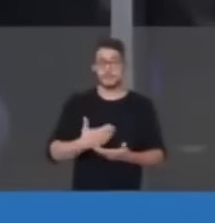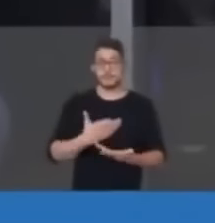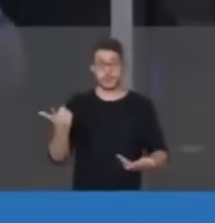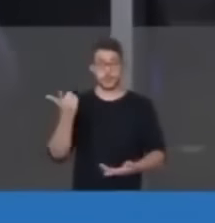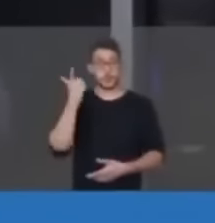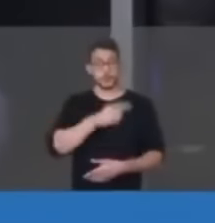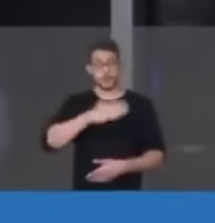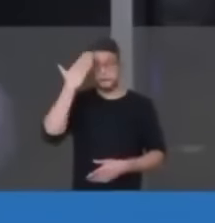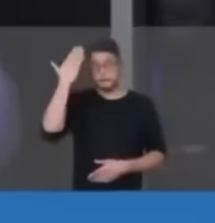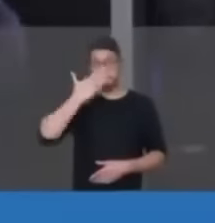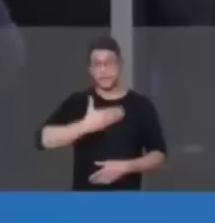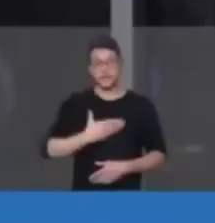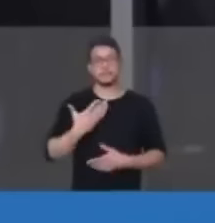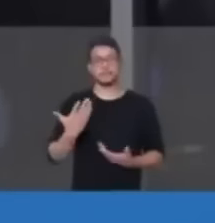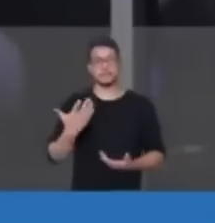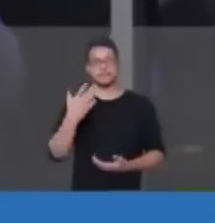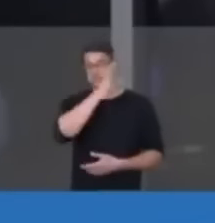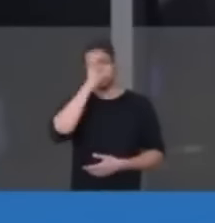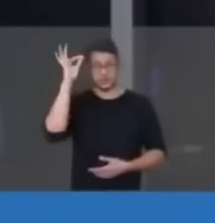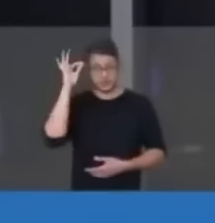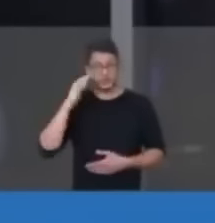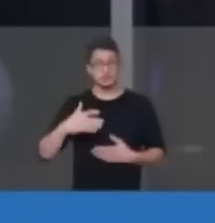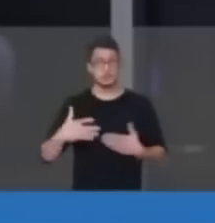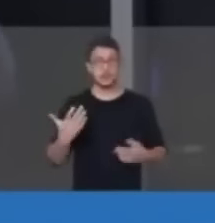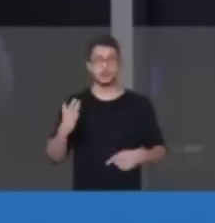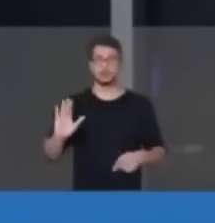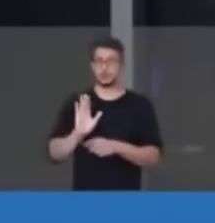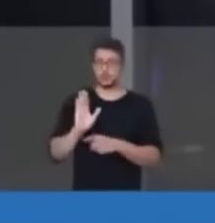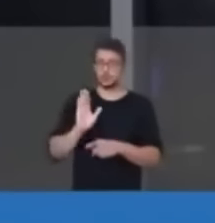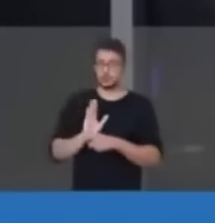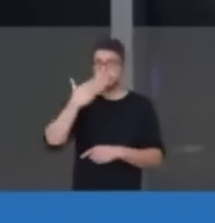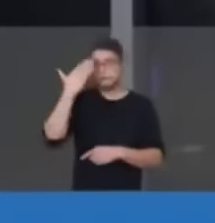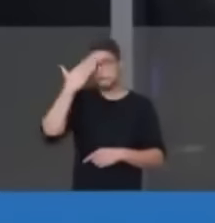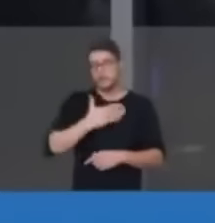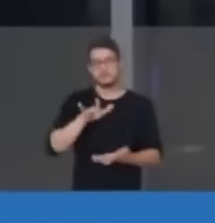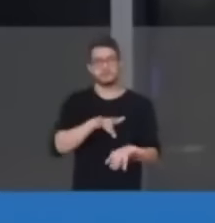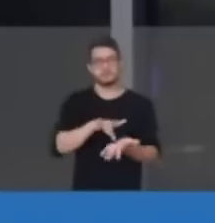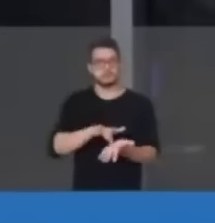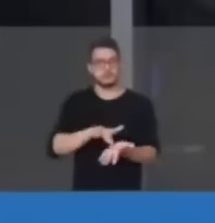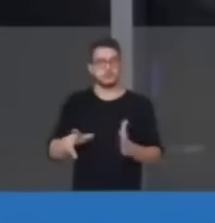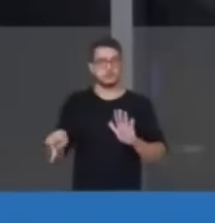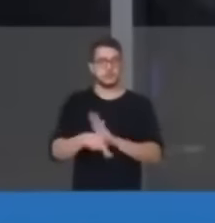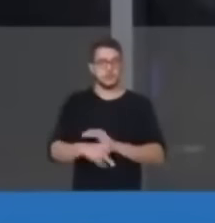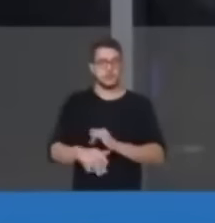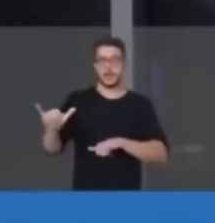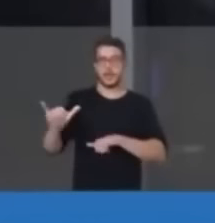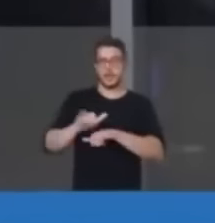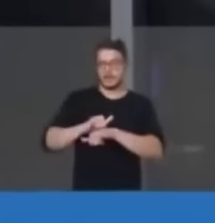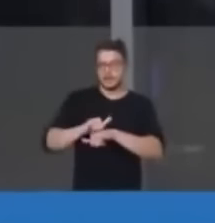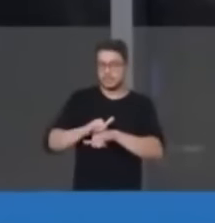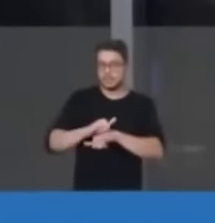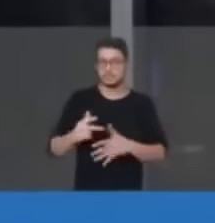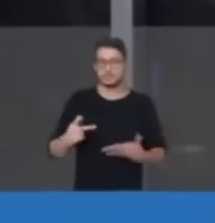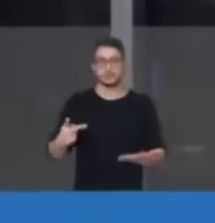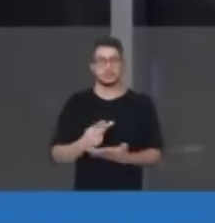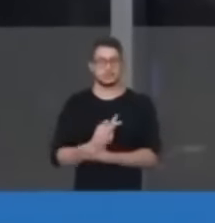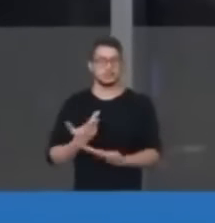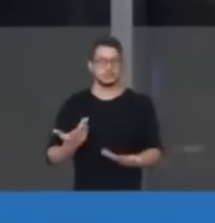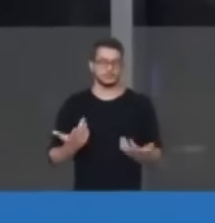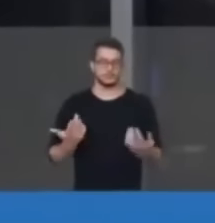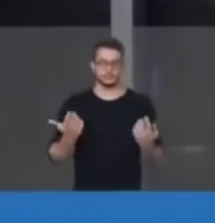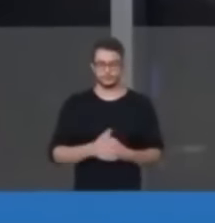inocência mais do que isso provou ajudou a provar a farça da operação lava-jato que tanto mal fez ao